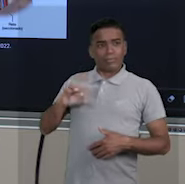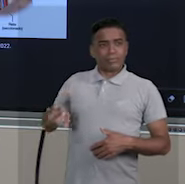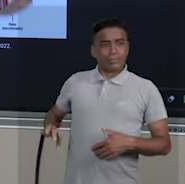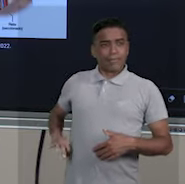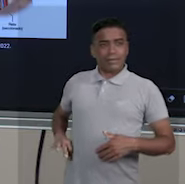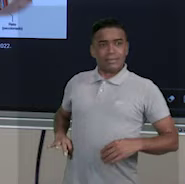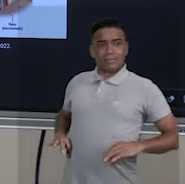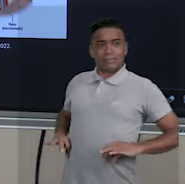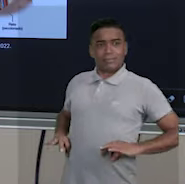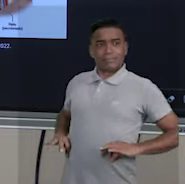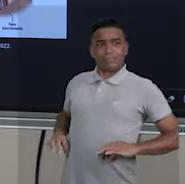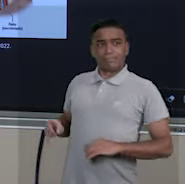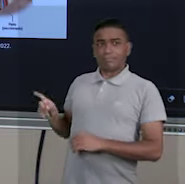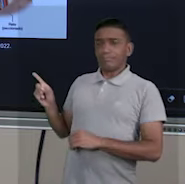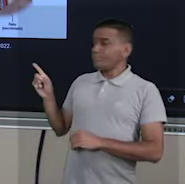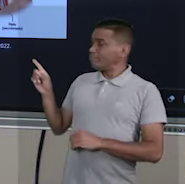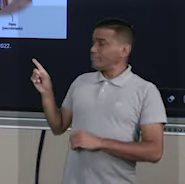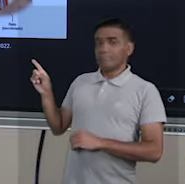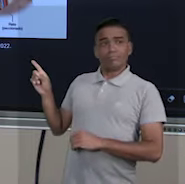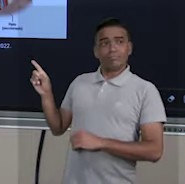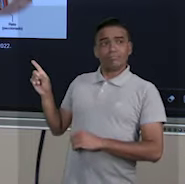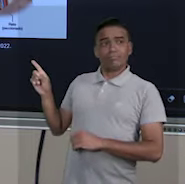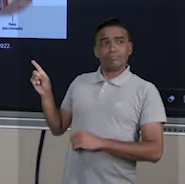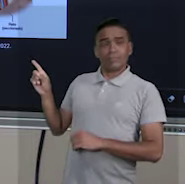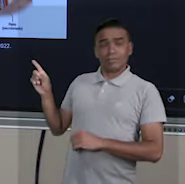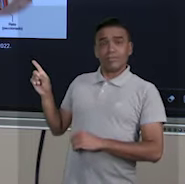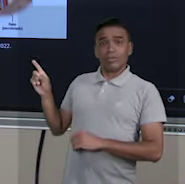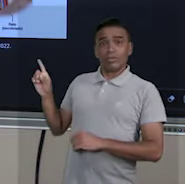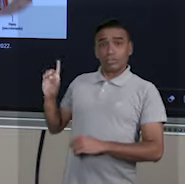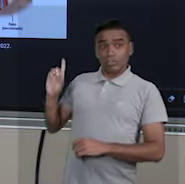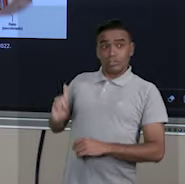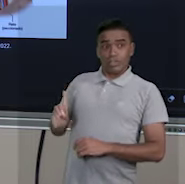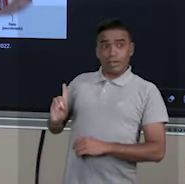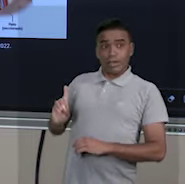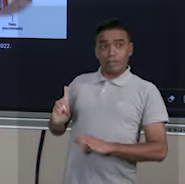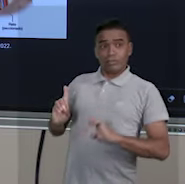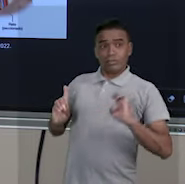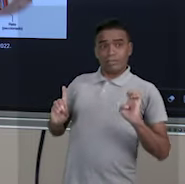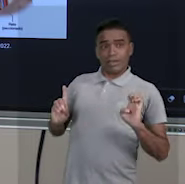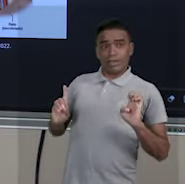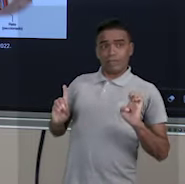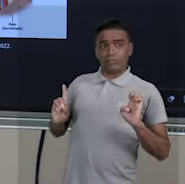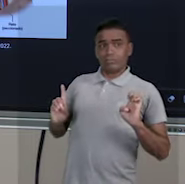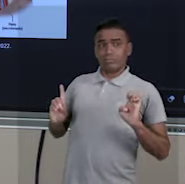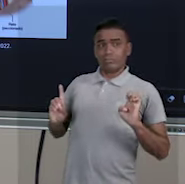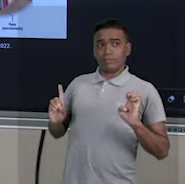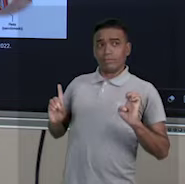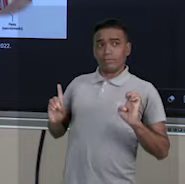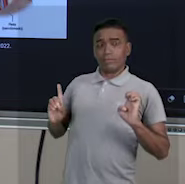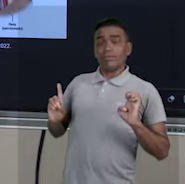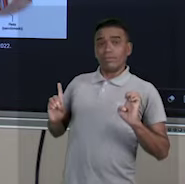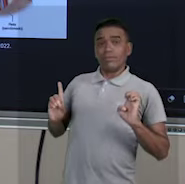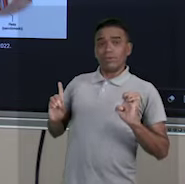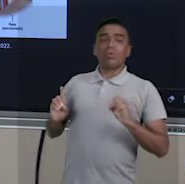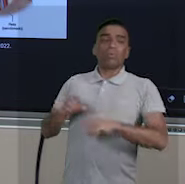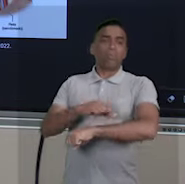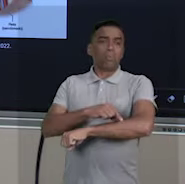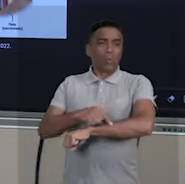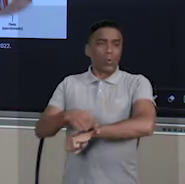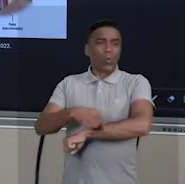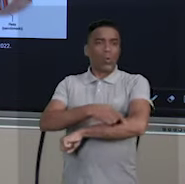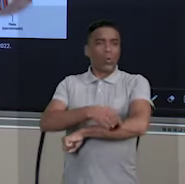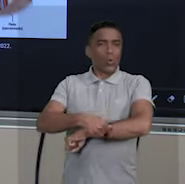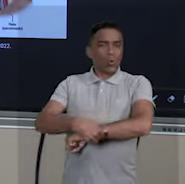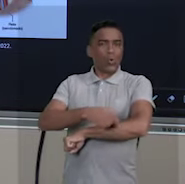ó, um rim direito e esquerdo, e aí nós vamos ter parte muscular, né,